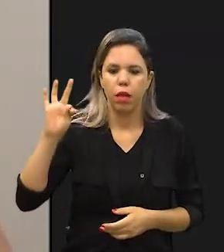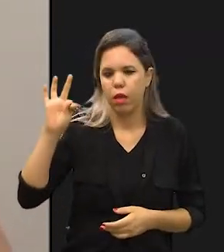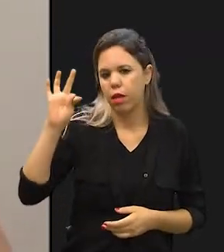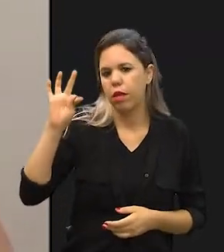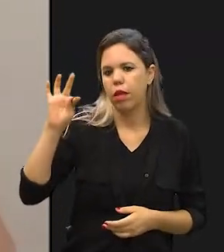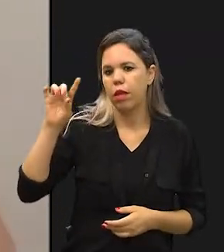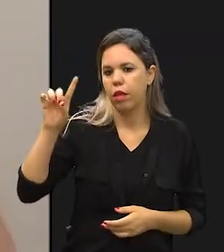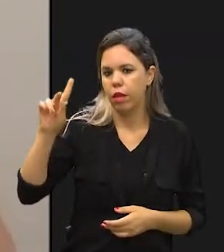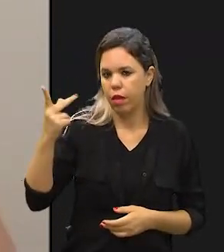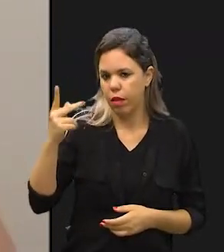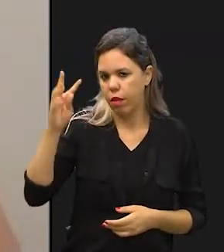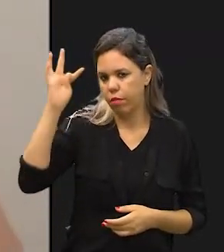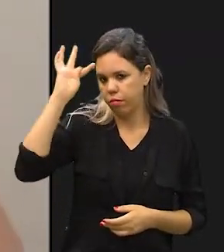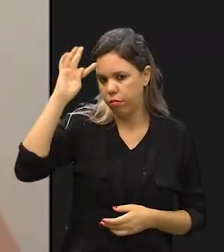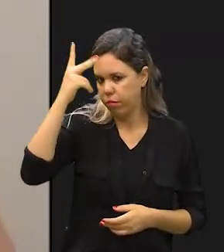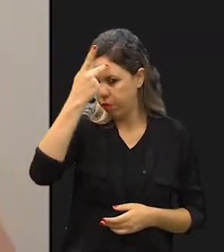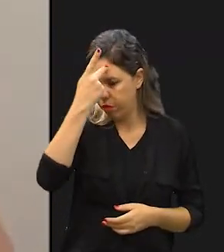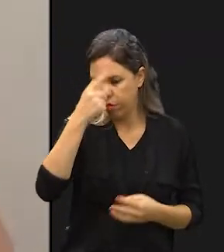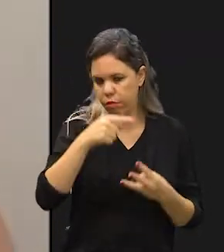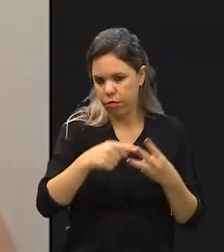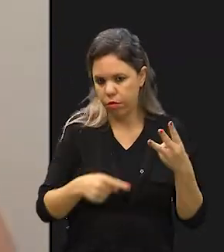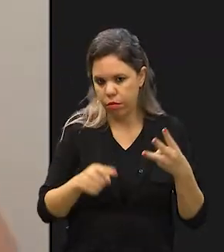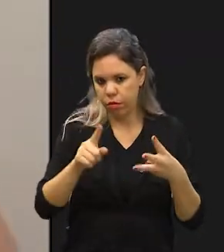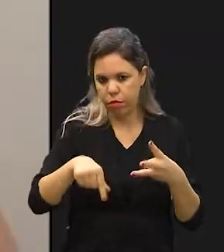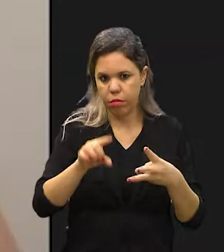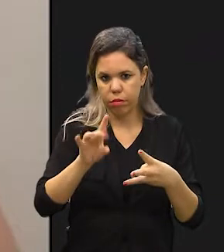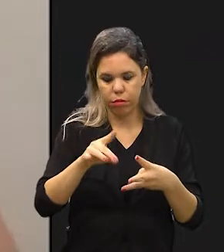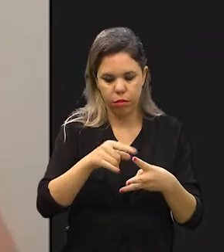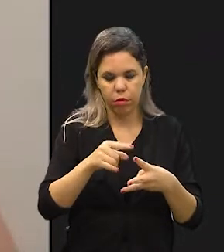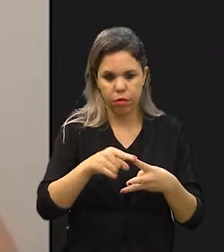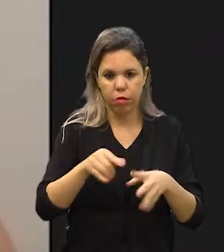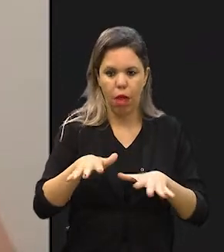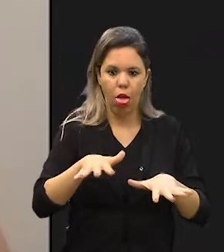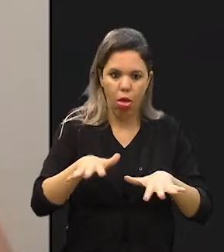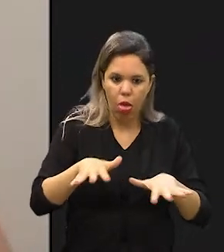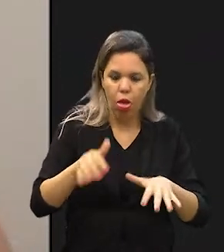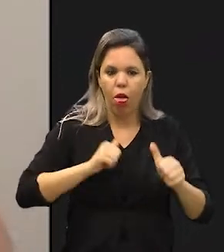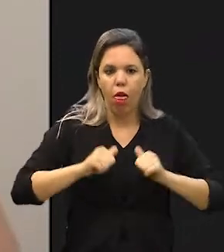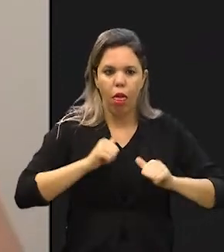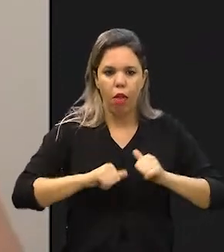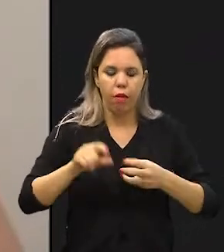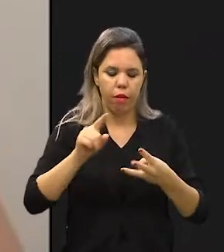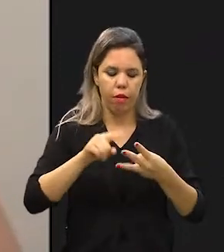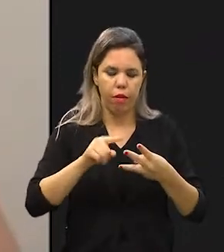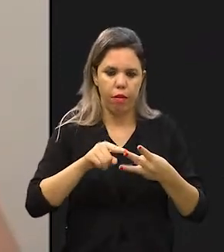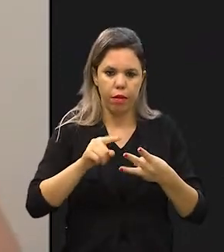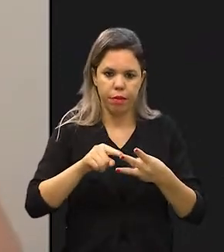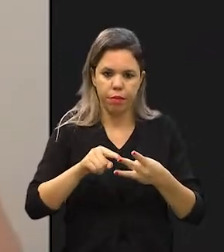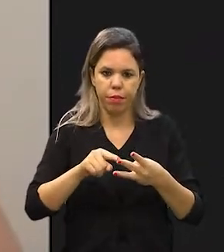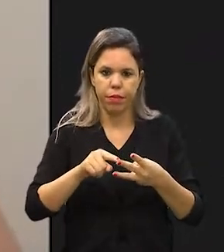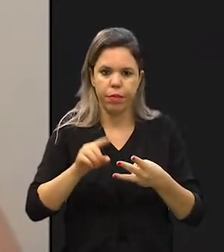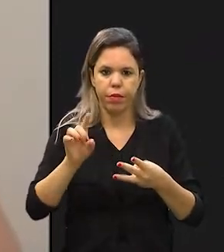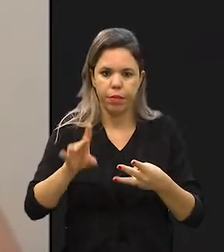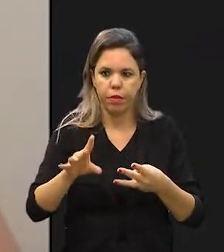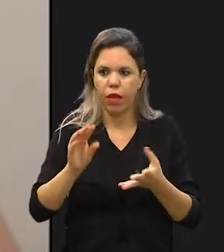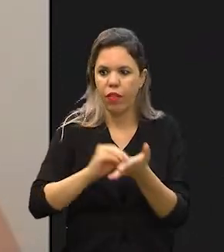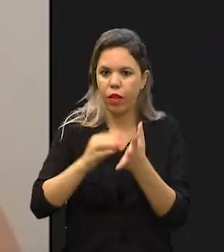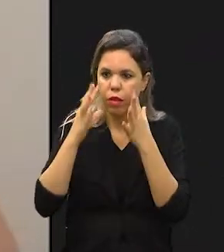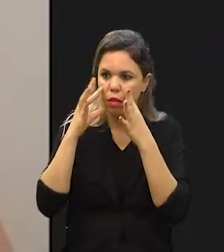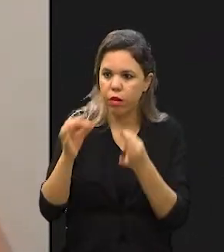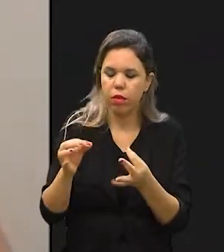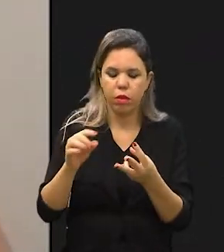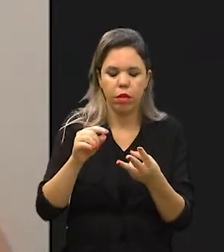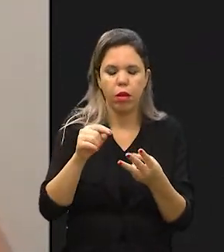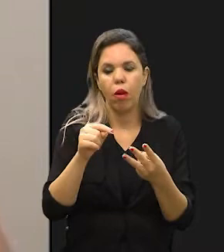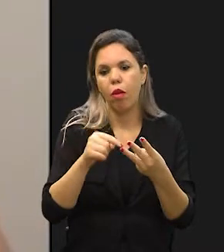TDAH classificado em três tipos. Nós temos o tipo que é só a hiperatividade, nós temos o tipo que é só a desatenção ou